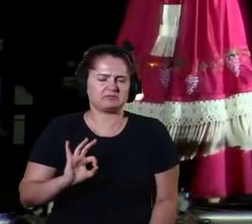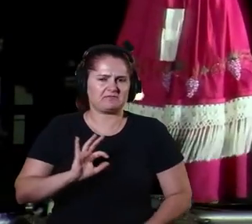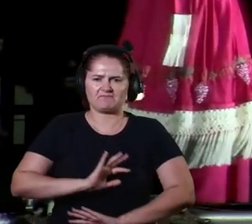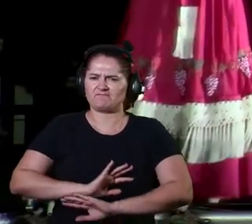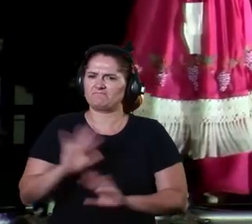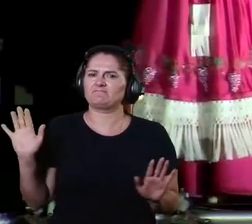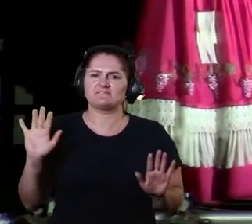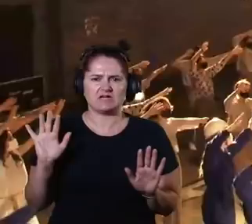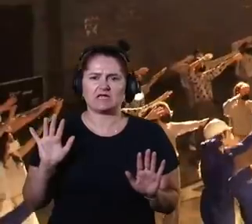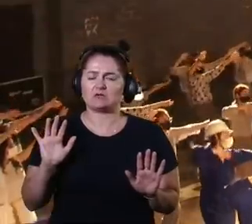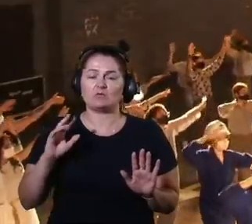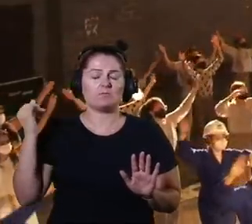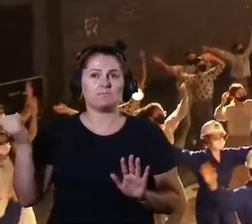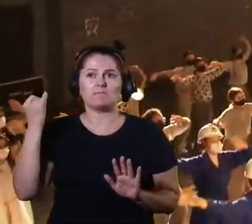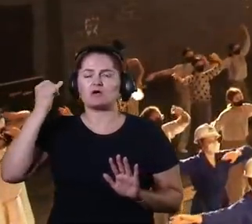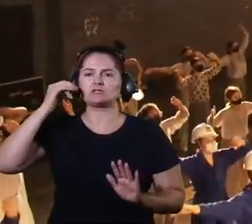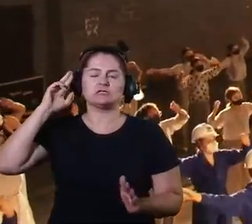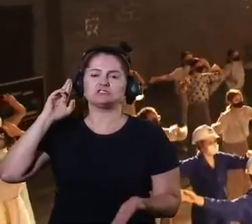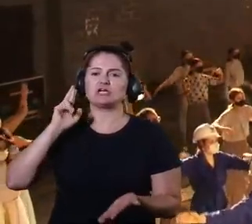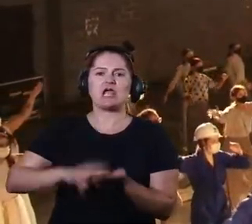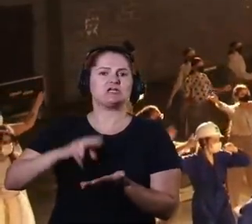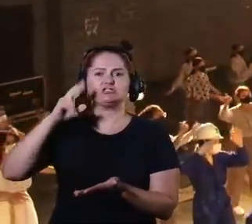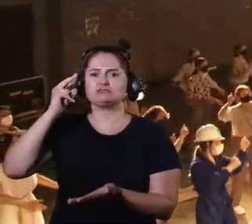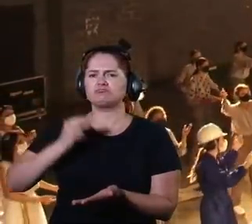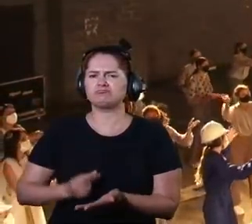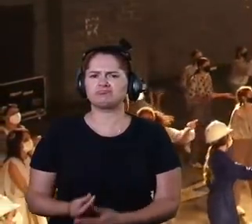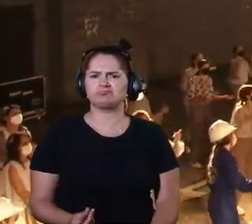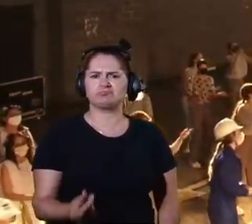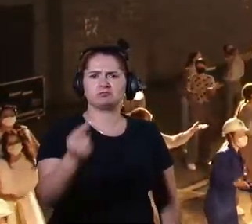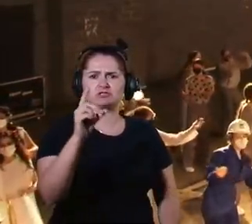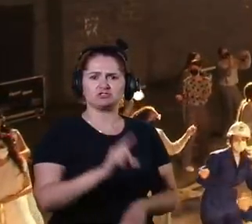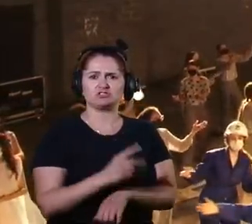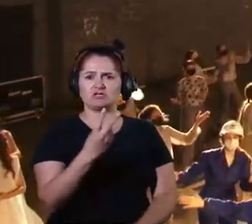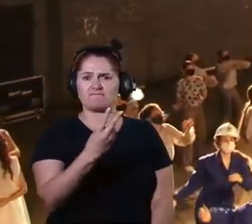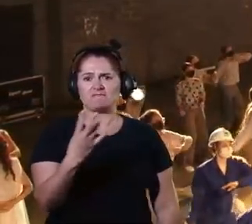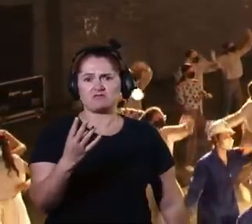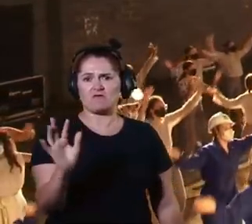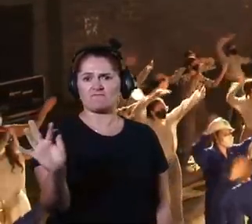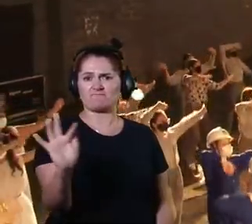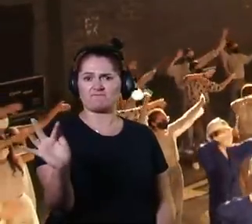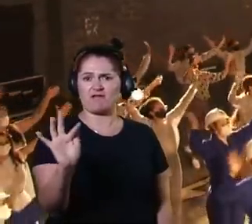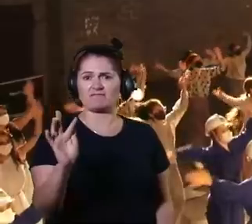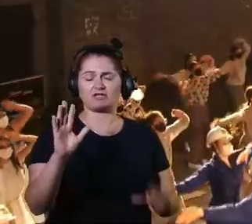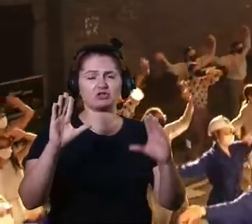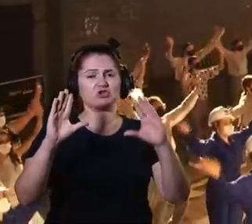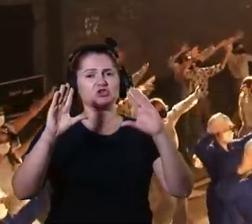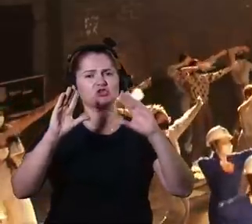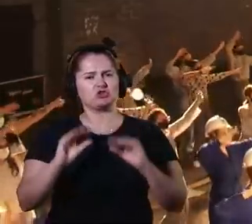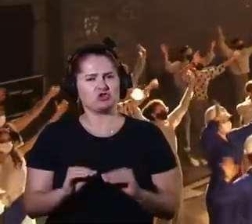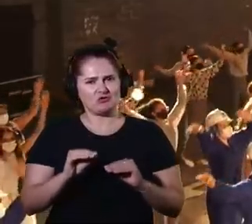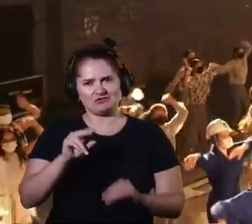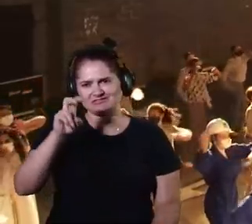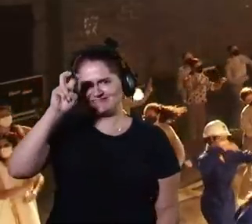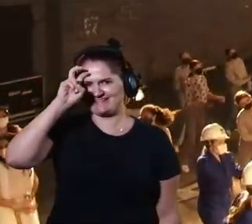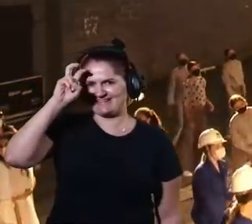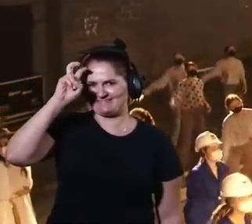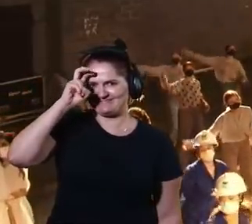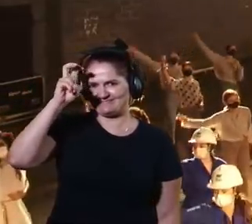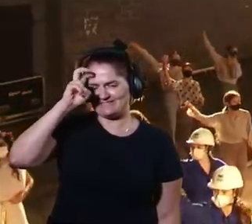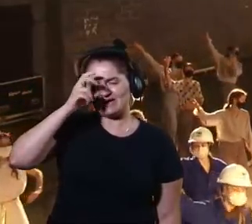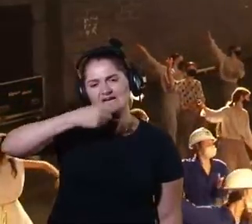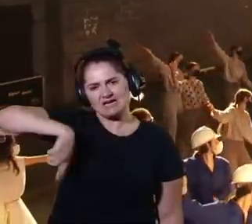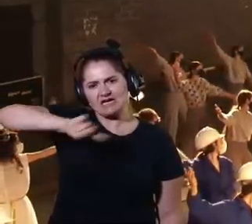passível de registro para a eternidade. É, no dia 24 de fevereiro, uma noite de quinta-feira,